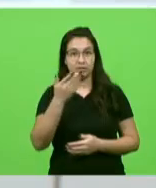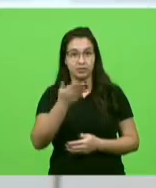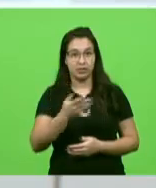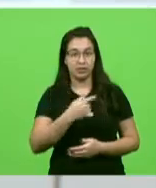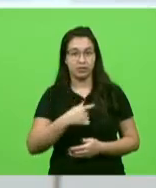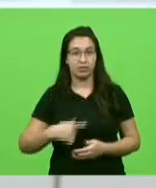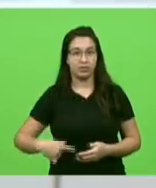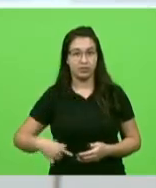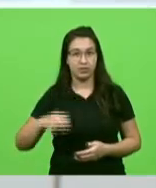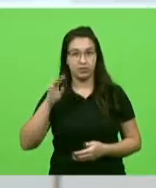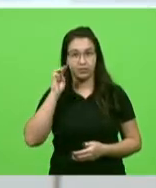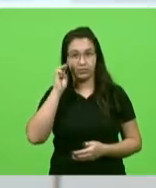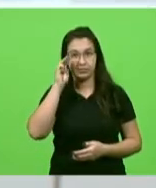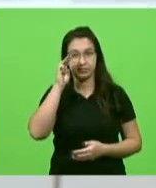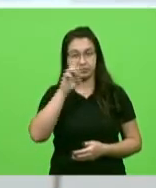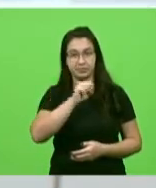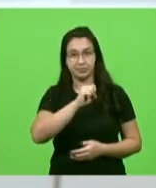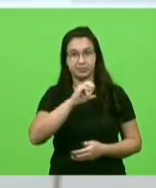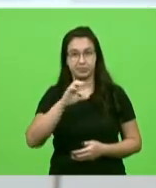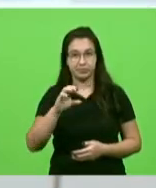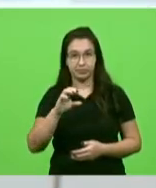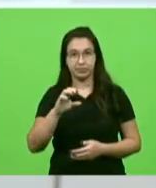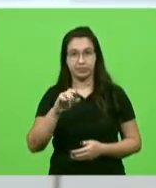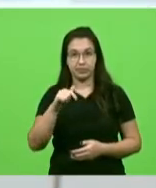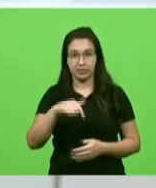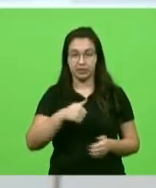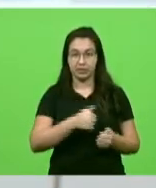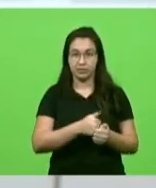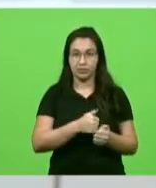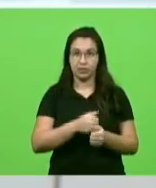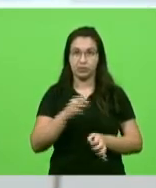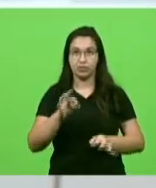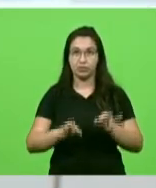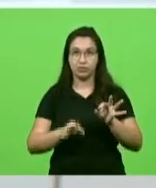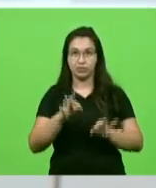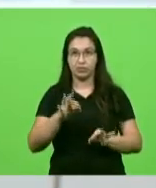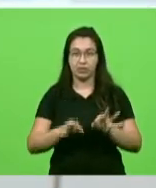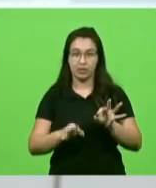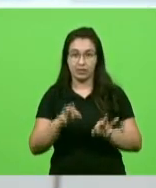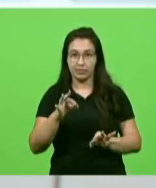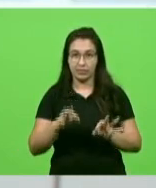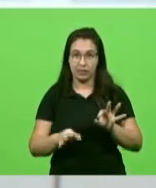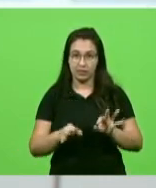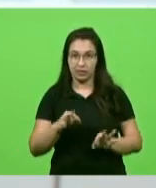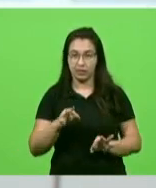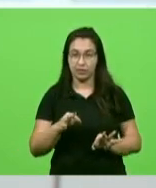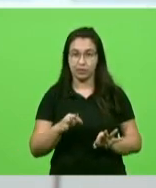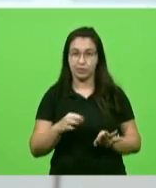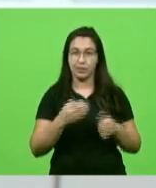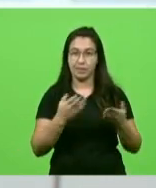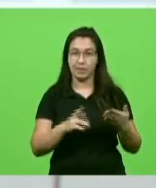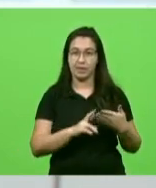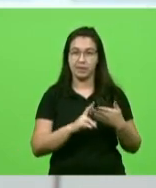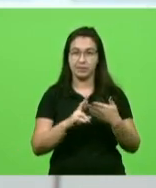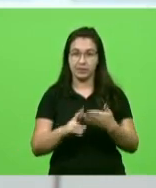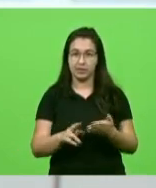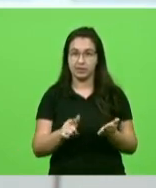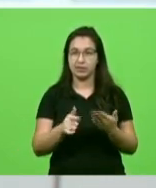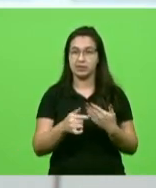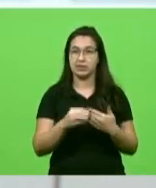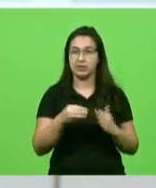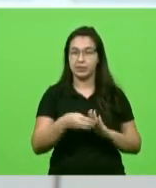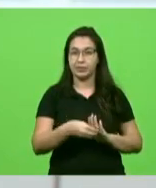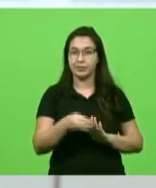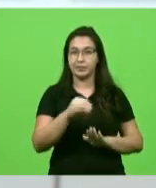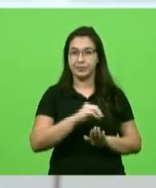constitui o objecto de apreciação por este tribunal de julgamento a luz da peça de representação assim como o